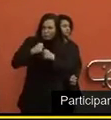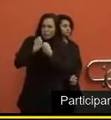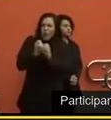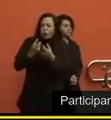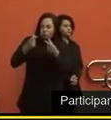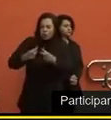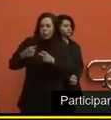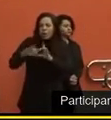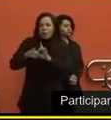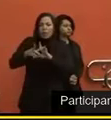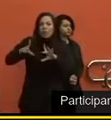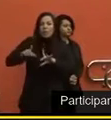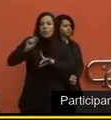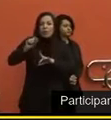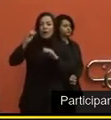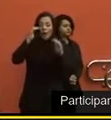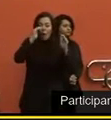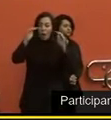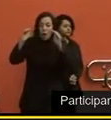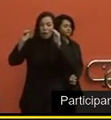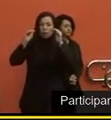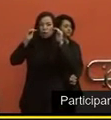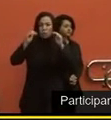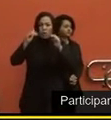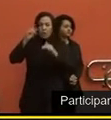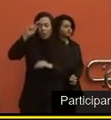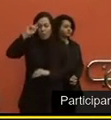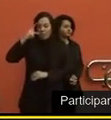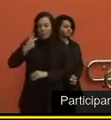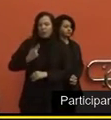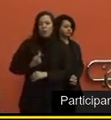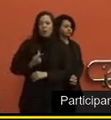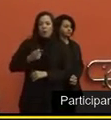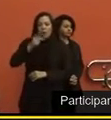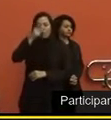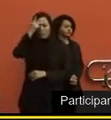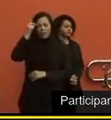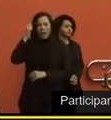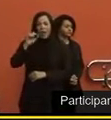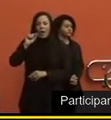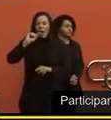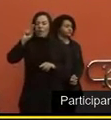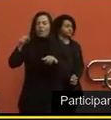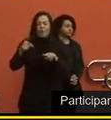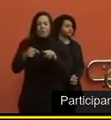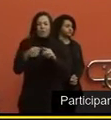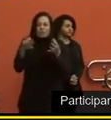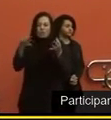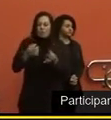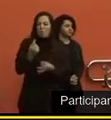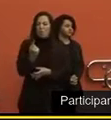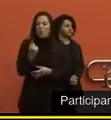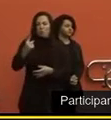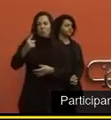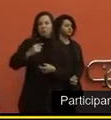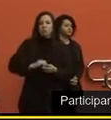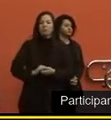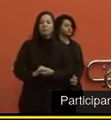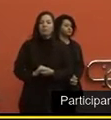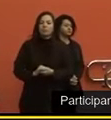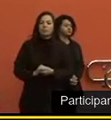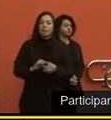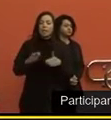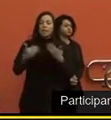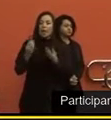democrático, no qual o respeito pela pessoa humana é o fim último da atuação estatal. De